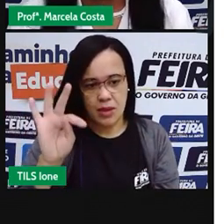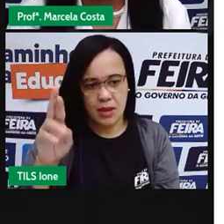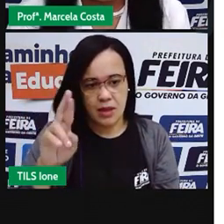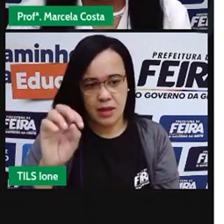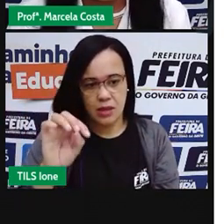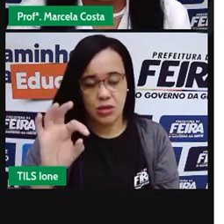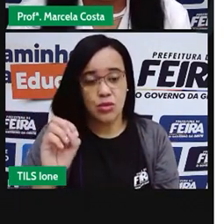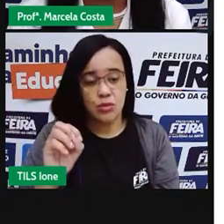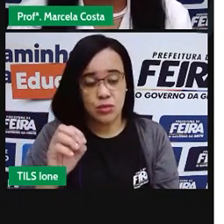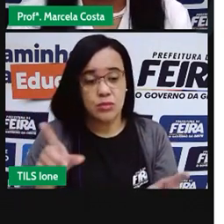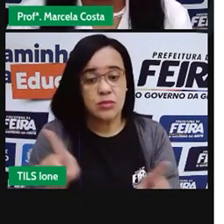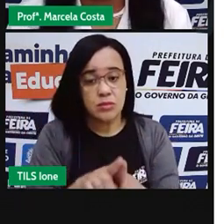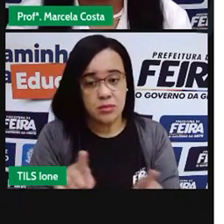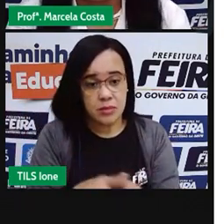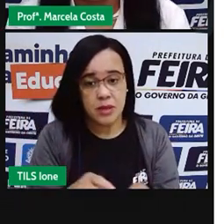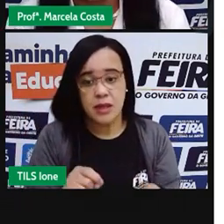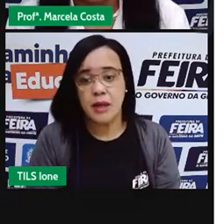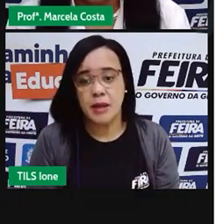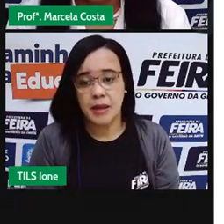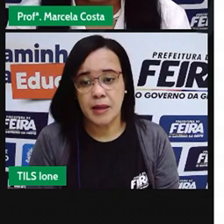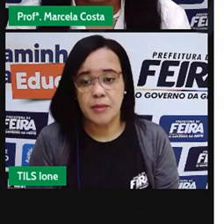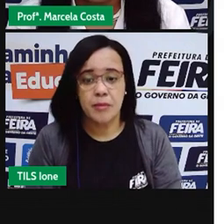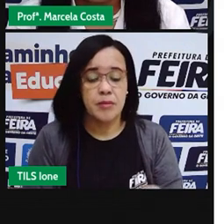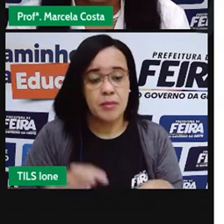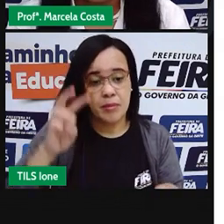o ilustrador, que é Edu,